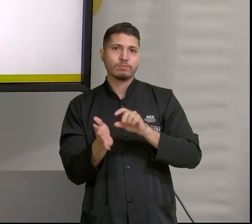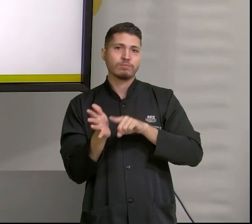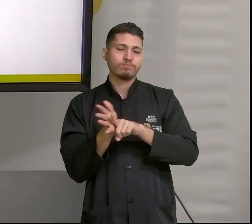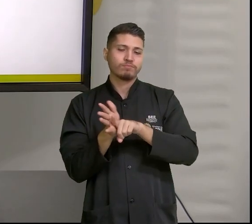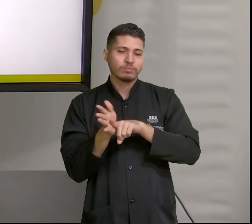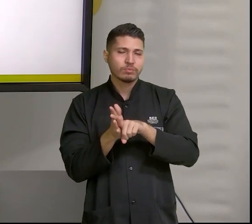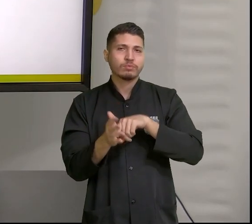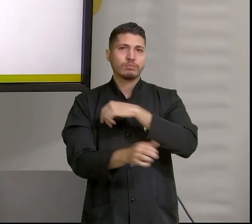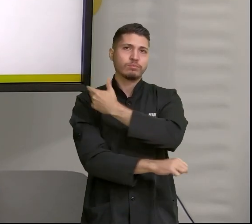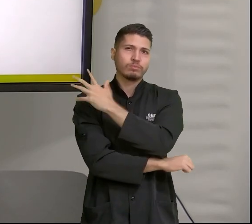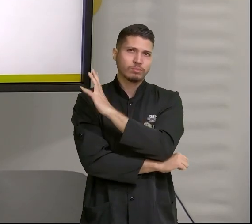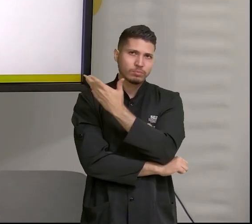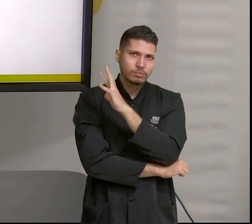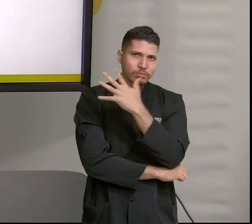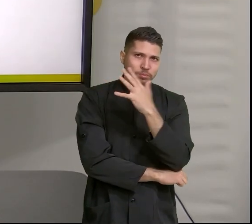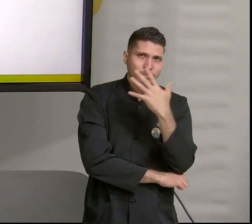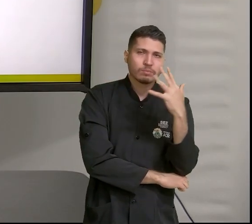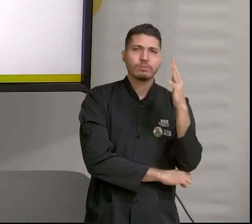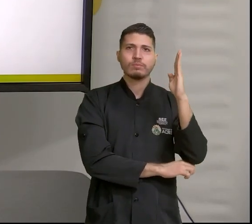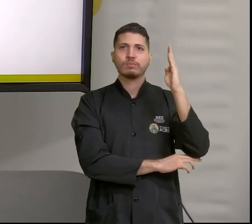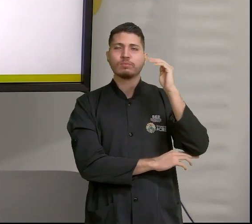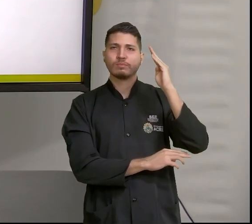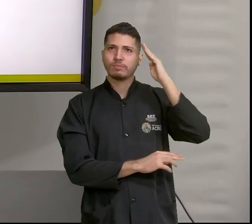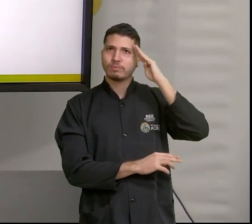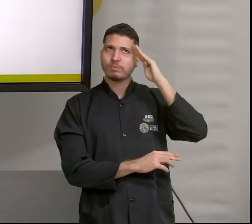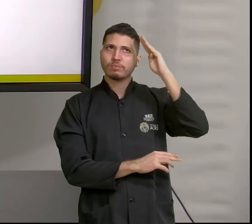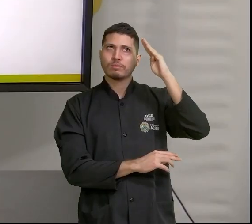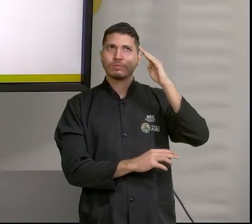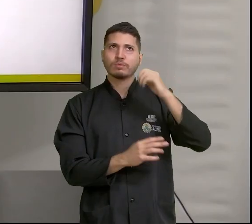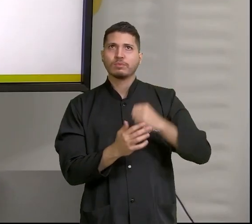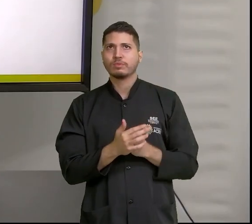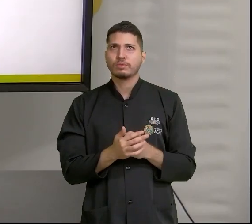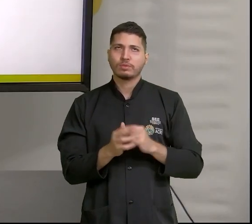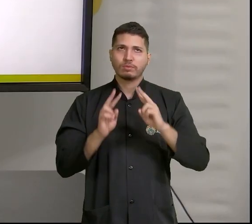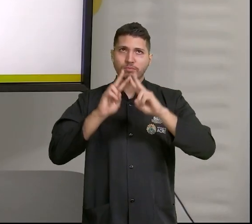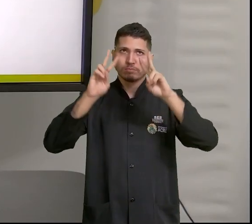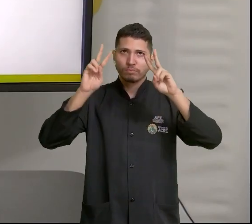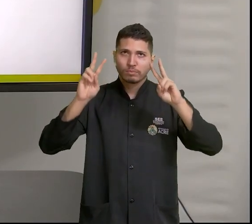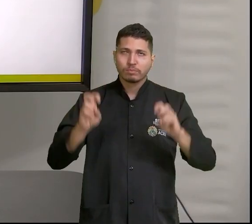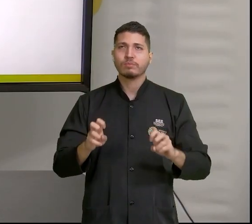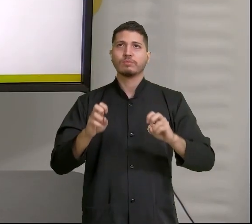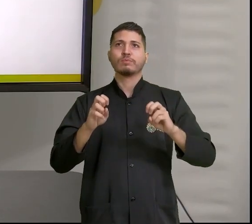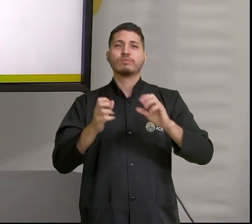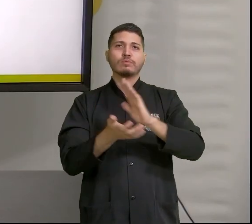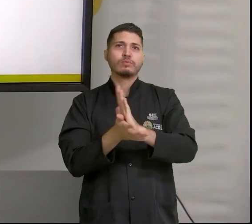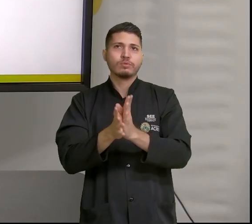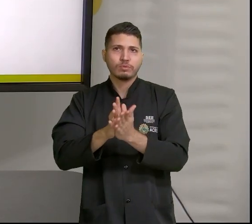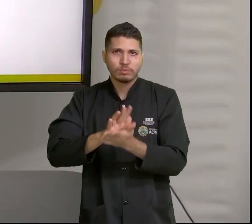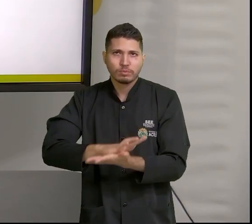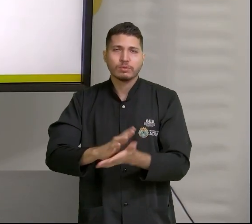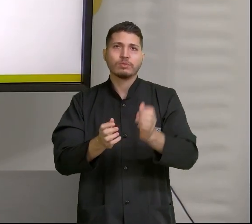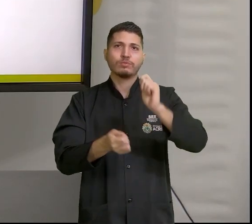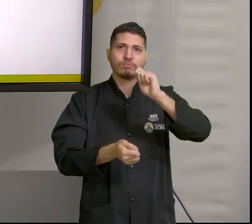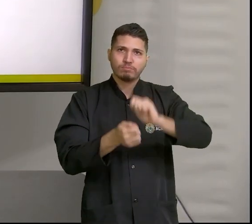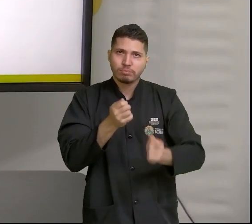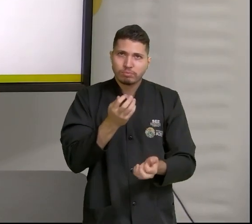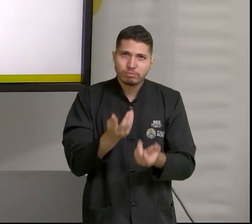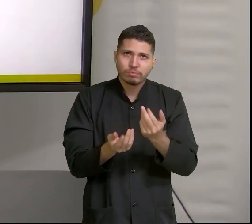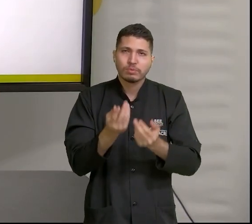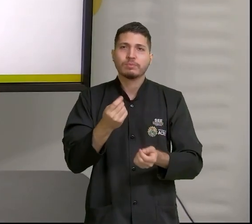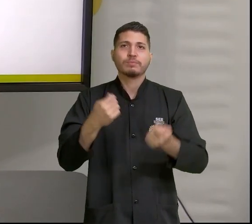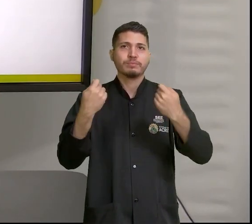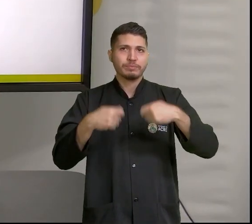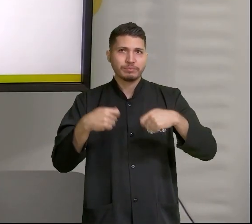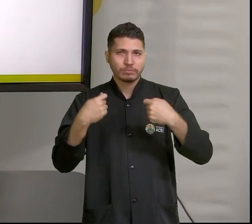uma fiscalização maior, principalmente quando a gente fala de desmatamento, principalmente quando a gente fala de queimadas. É necessário